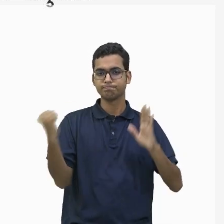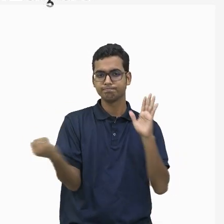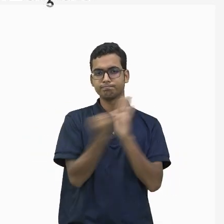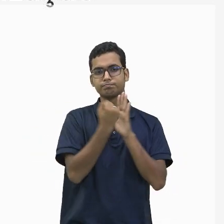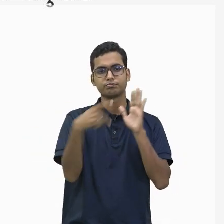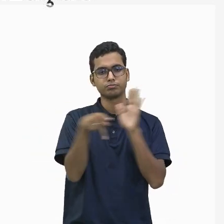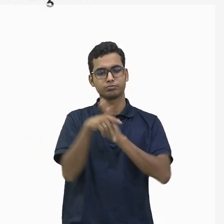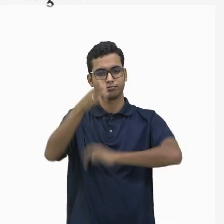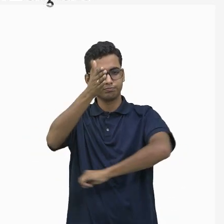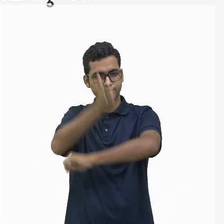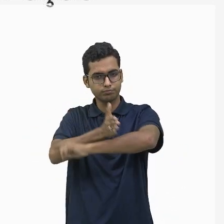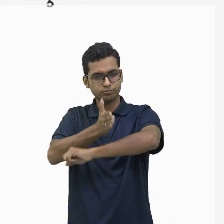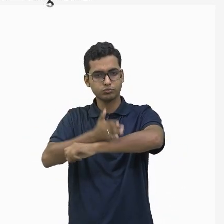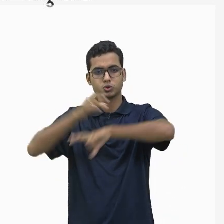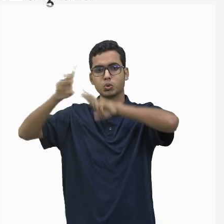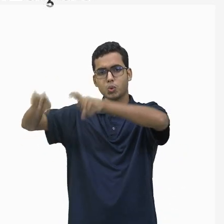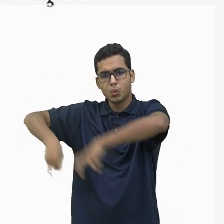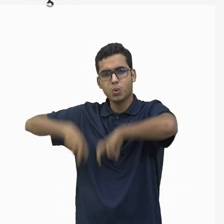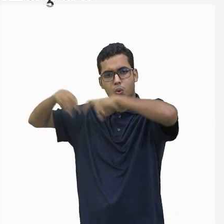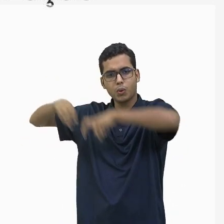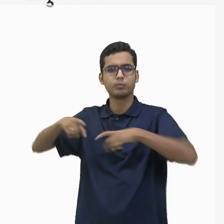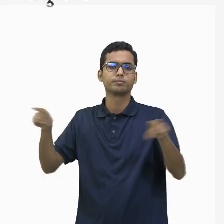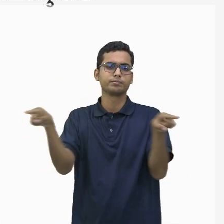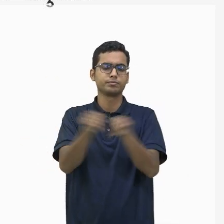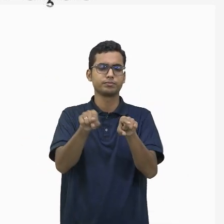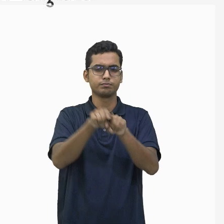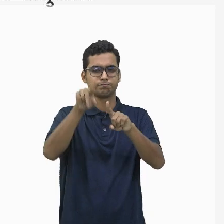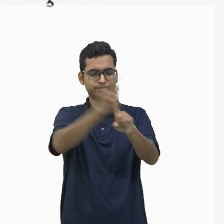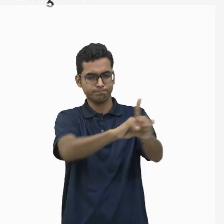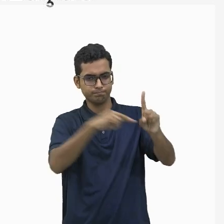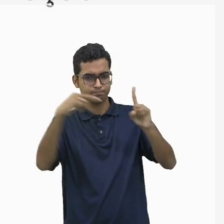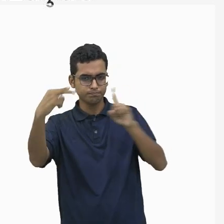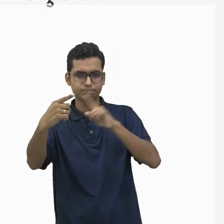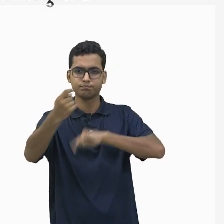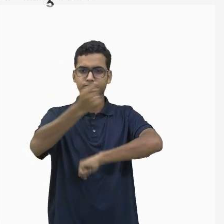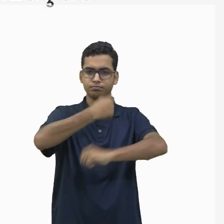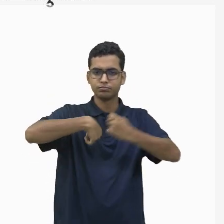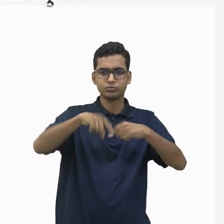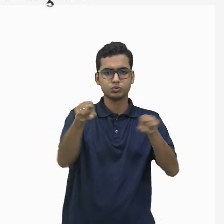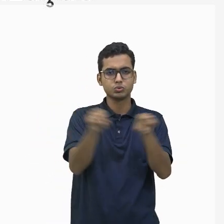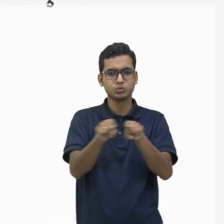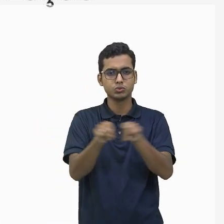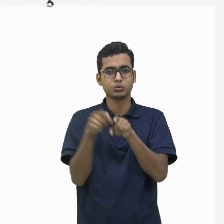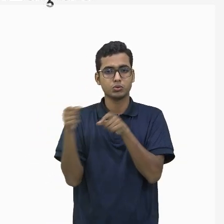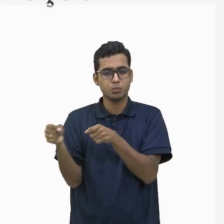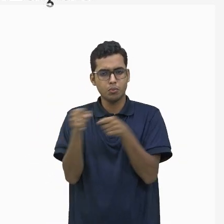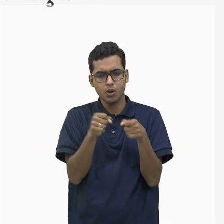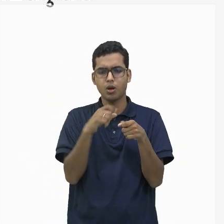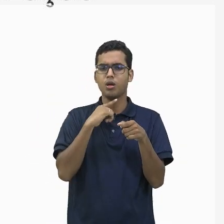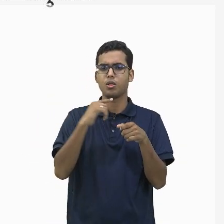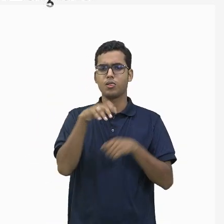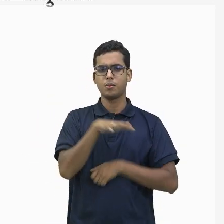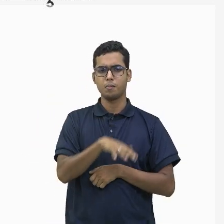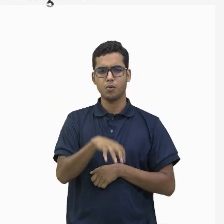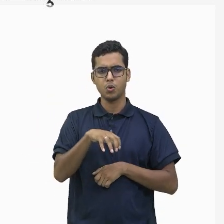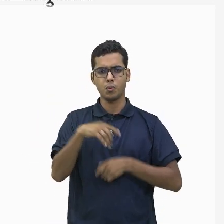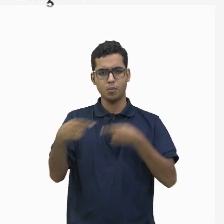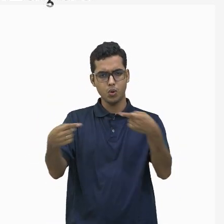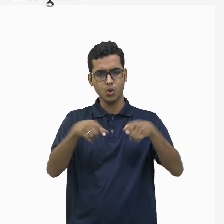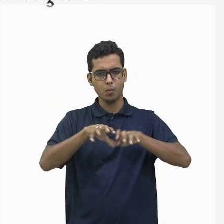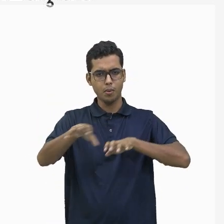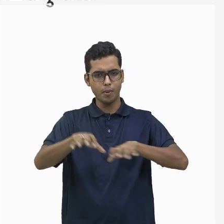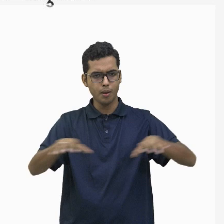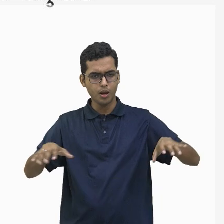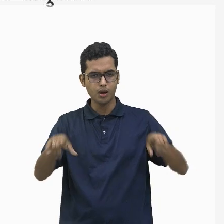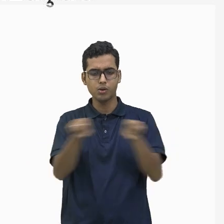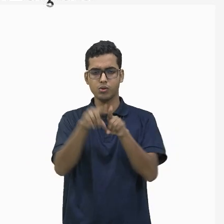parte da Idade Média, a ruralização, então, do ponto de vista econômico, a descentralização política do ponto